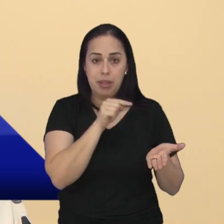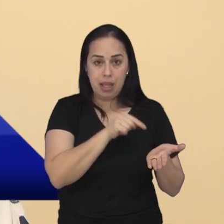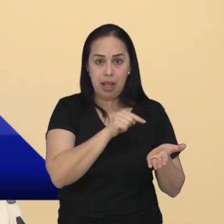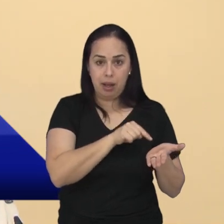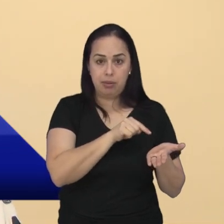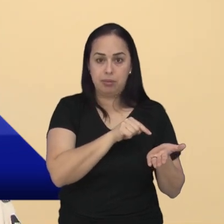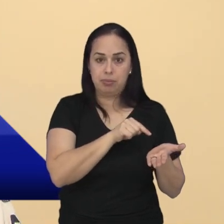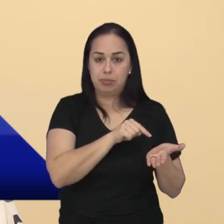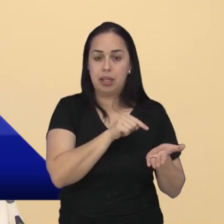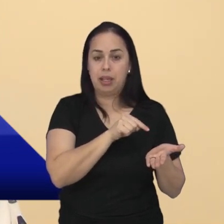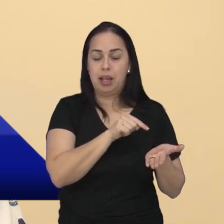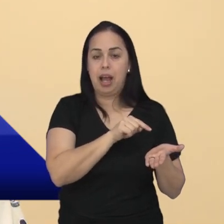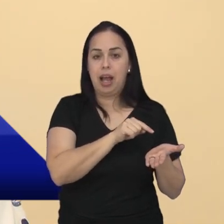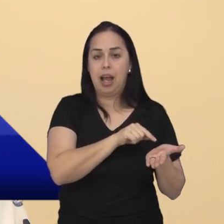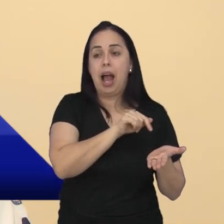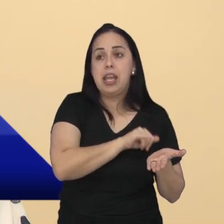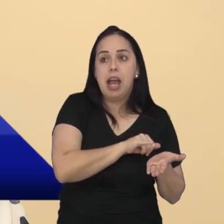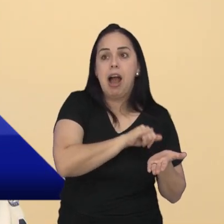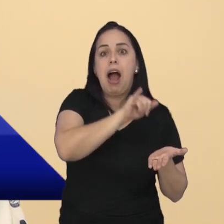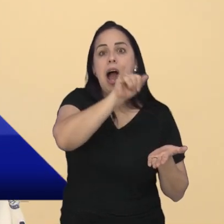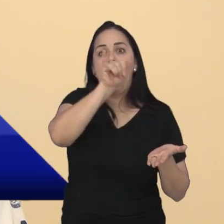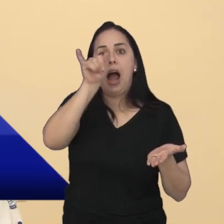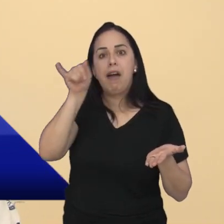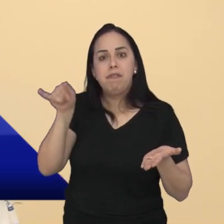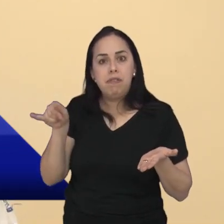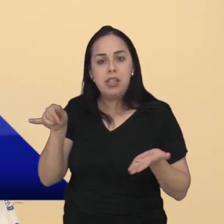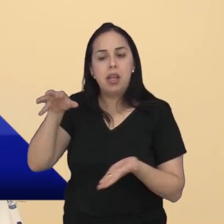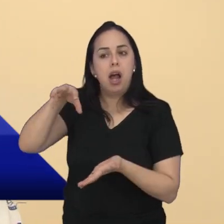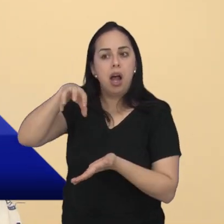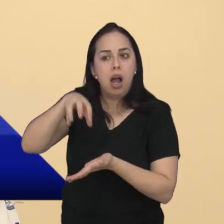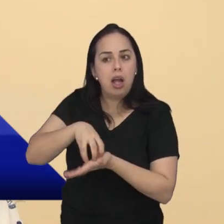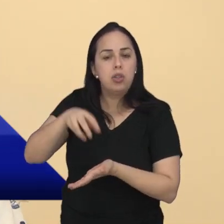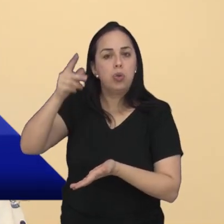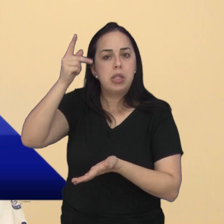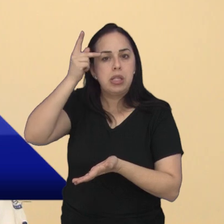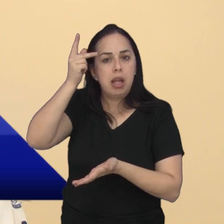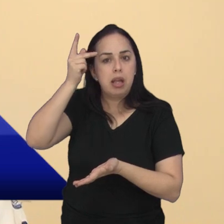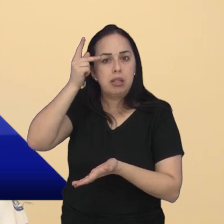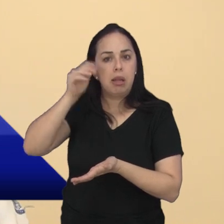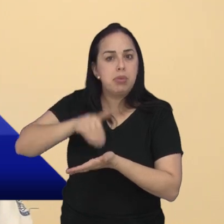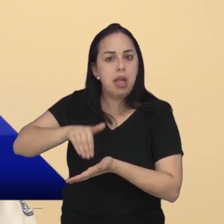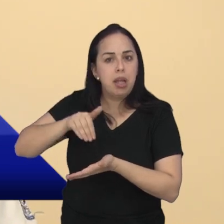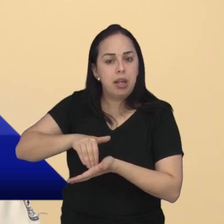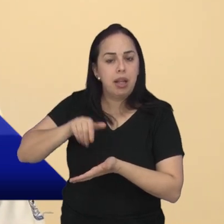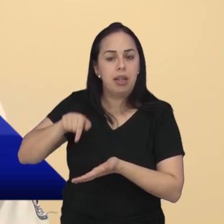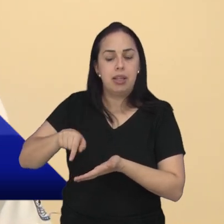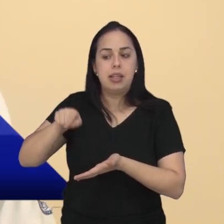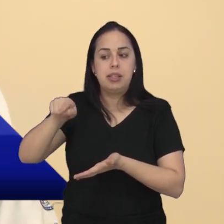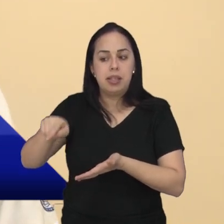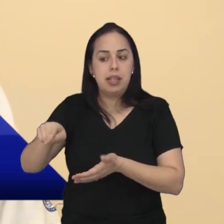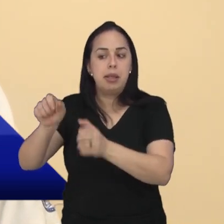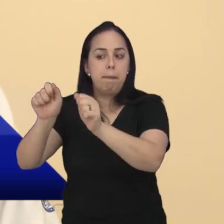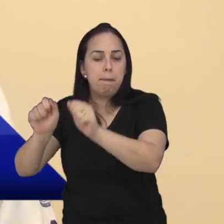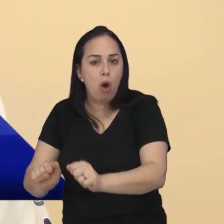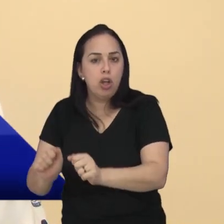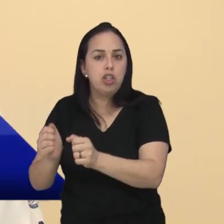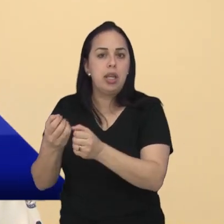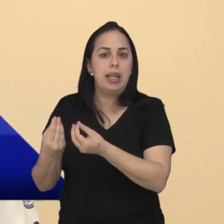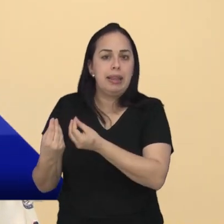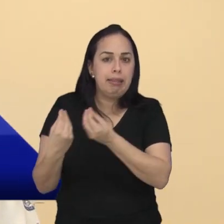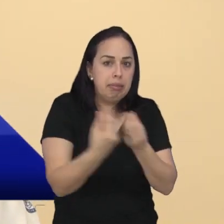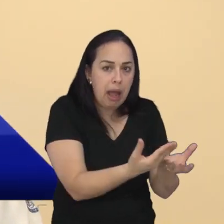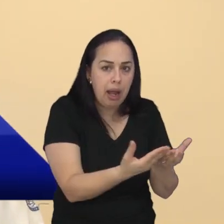vai conversar agora com o Dr. Germano Souza, que é coordenador do setor de cardiologia aqui do Hospital Regional de São José dos Campos. Doutor, muito boa